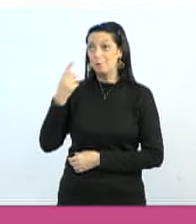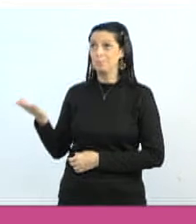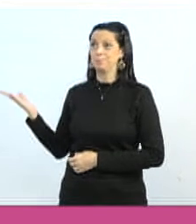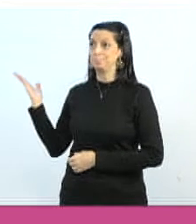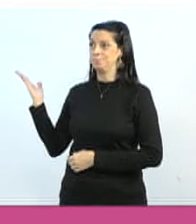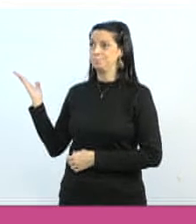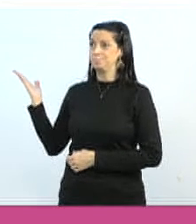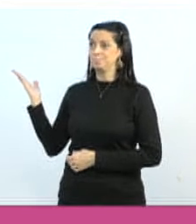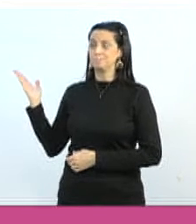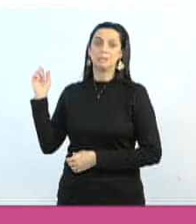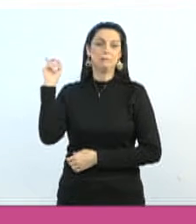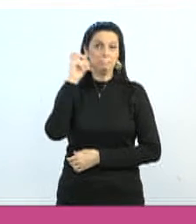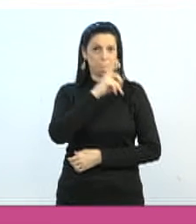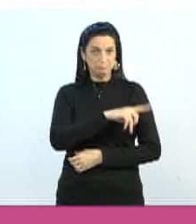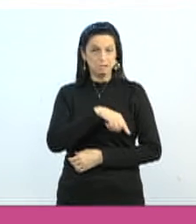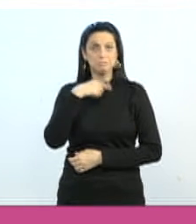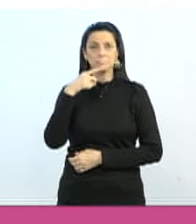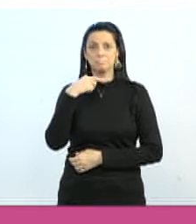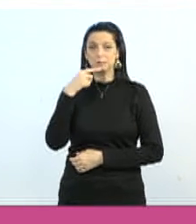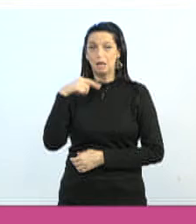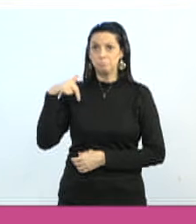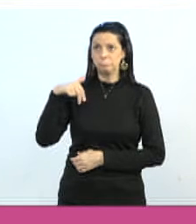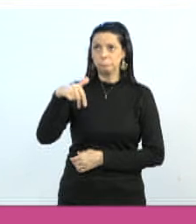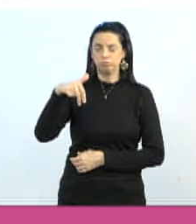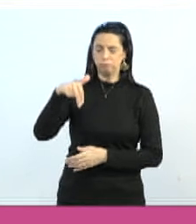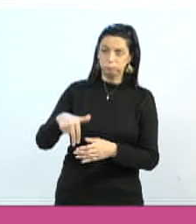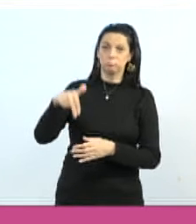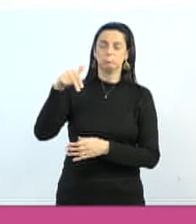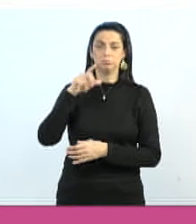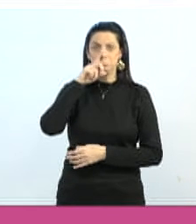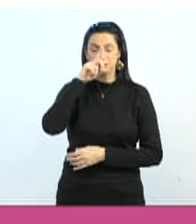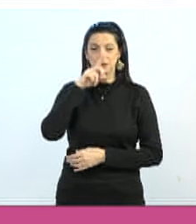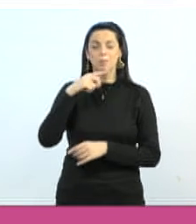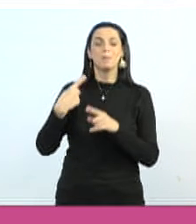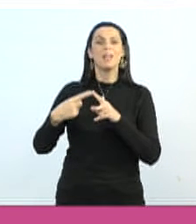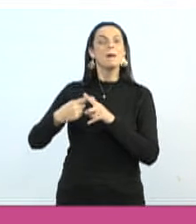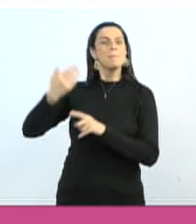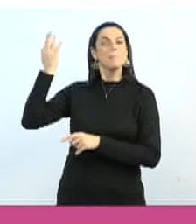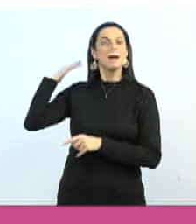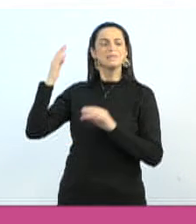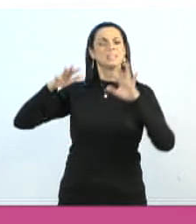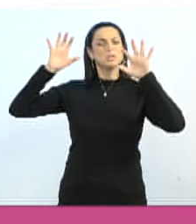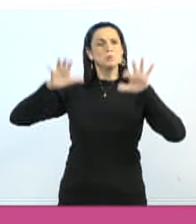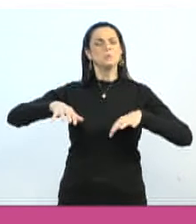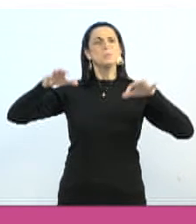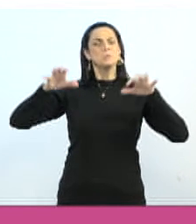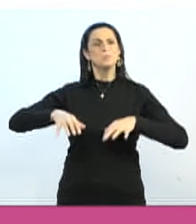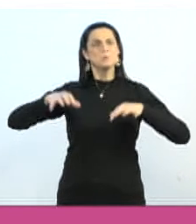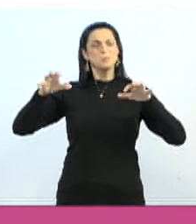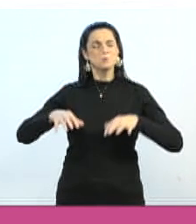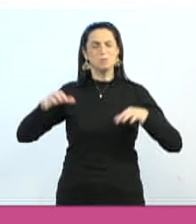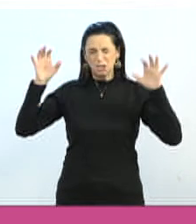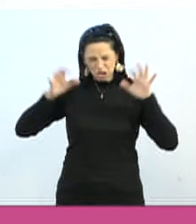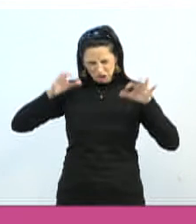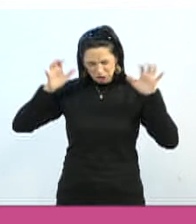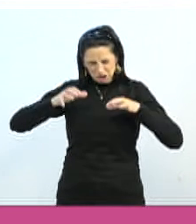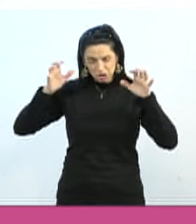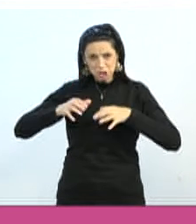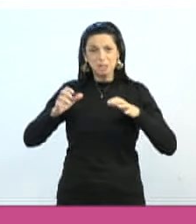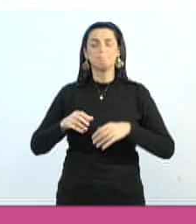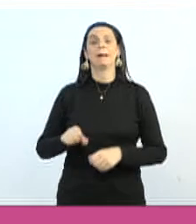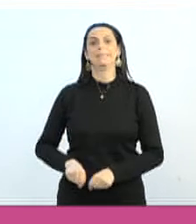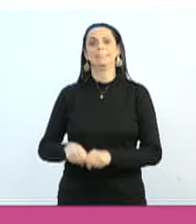dificultava a locomoção ali dos moradores. Foi logo depois daquela chuva, né, que teve um volume aí na última